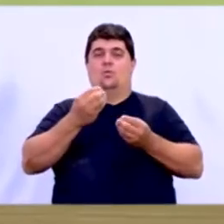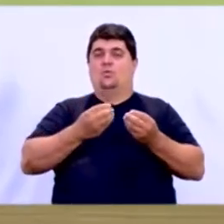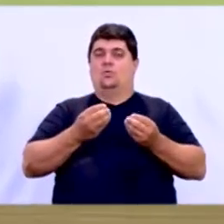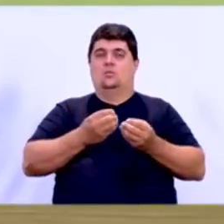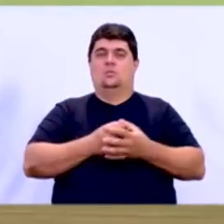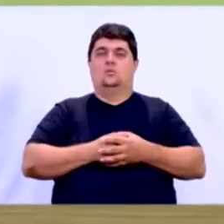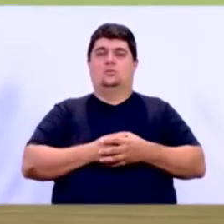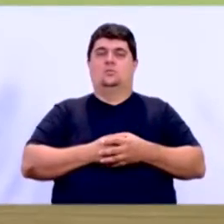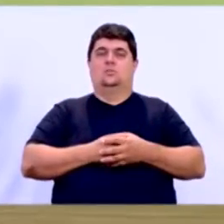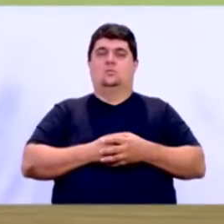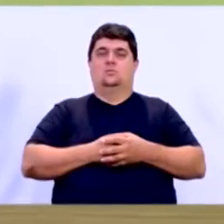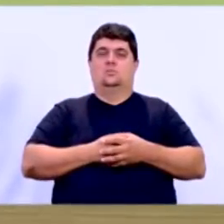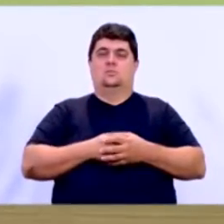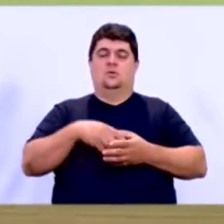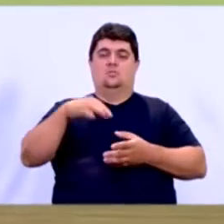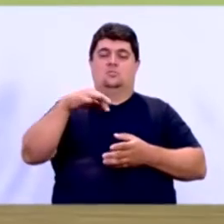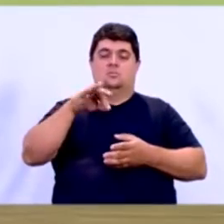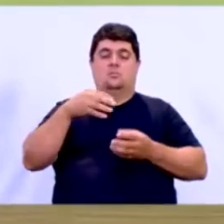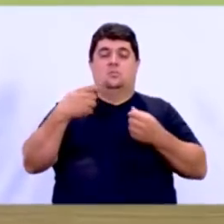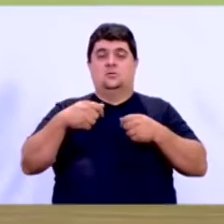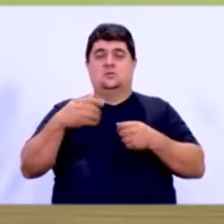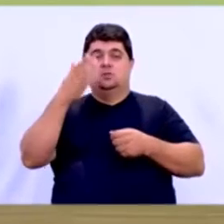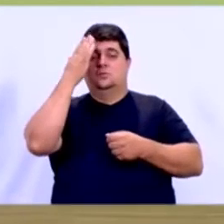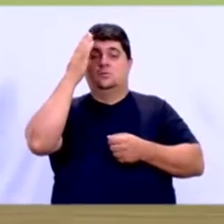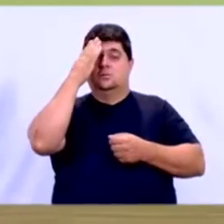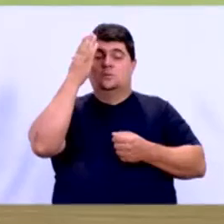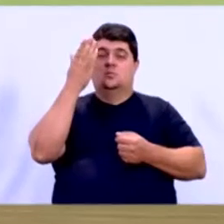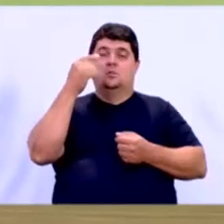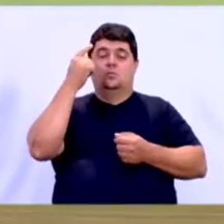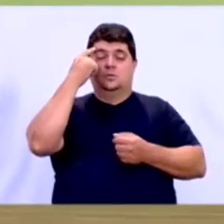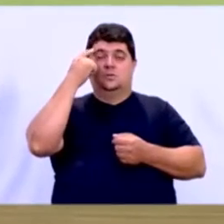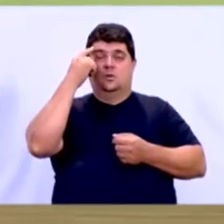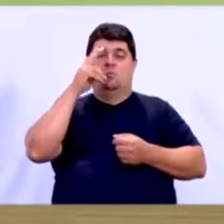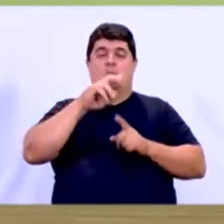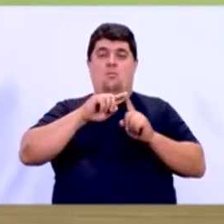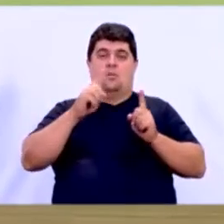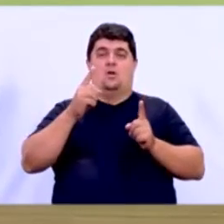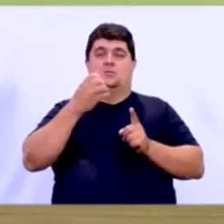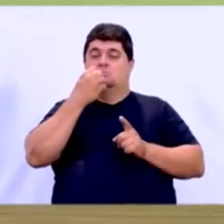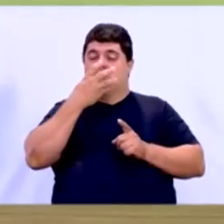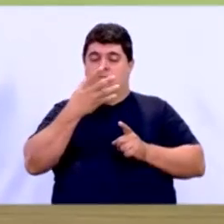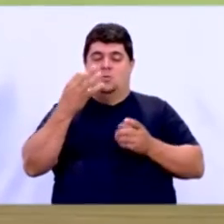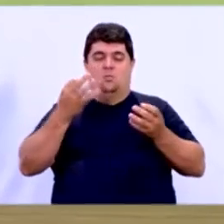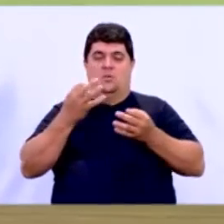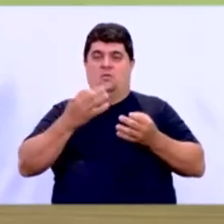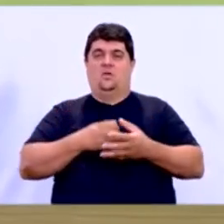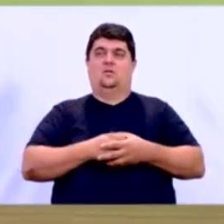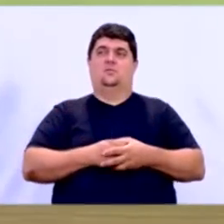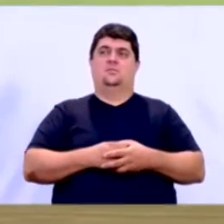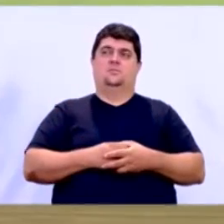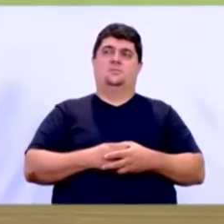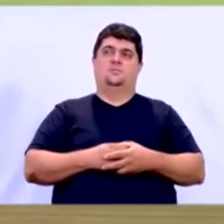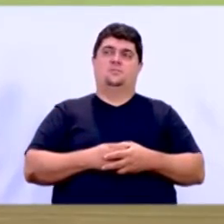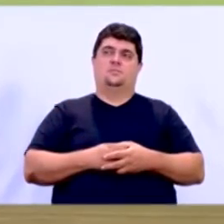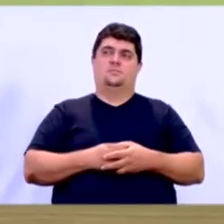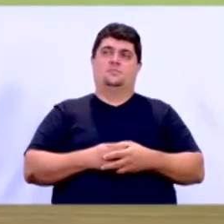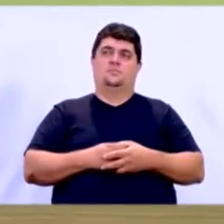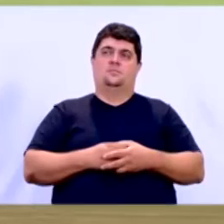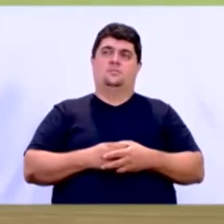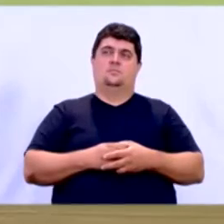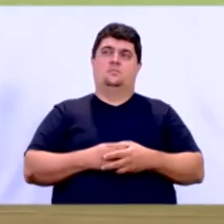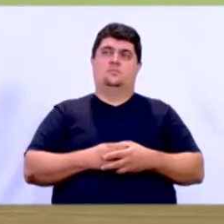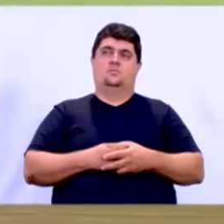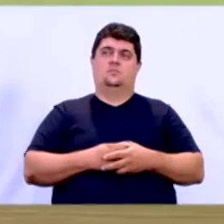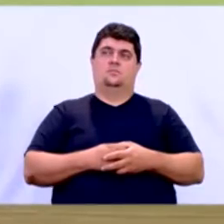fazer a entrega, a embalagem. Então, são algumas coisas a mais que tem que ser pensar, mas é uma ideia também excelente, gente. É isso,